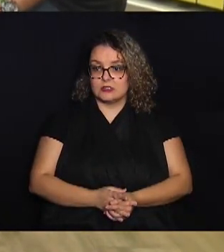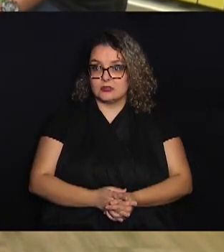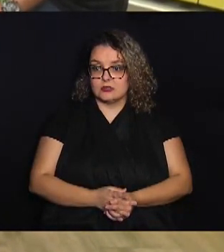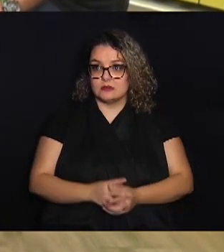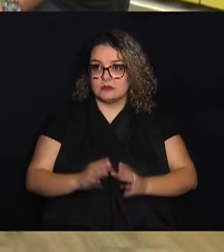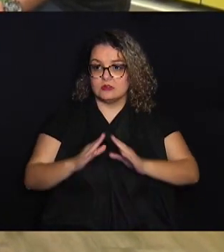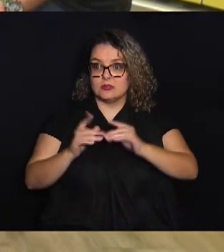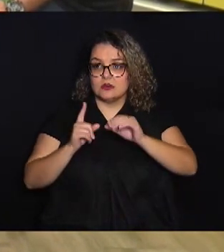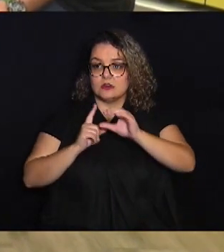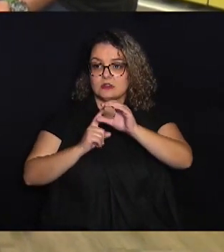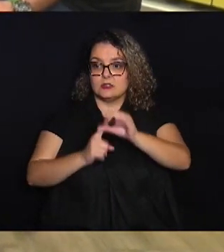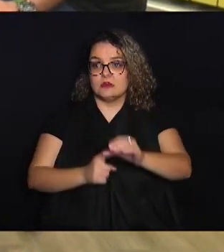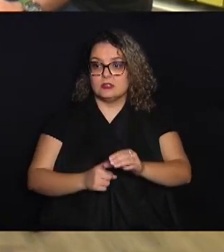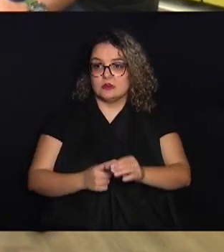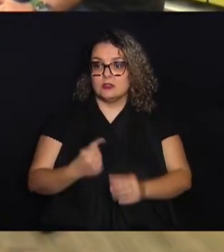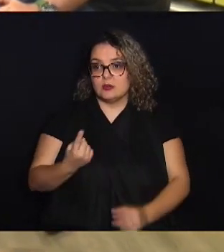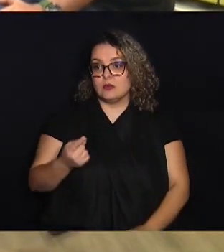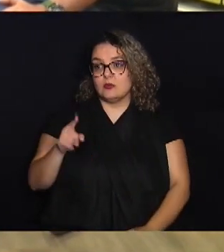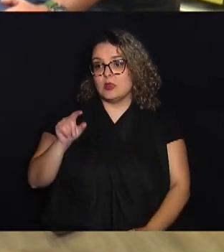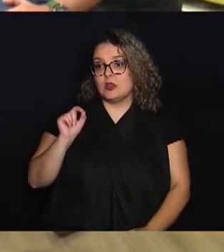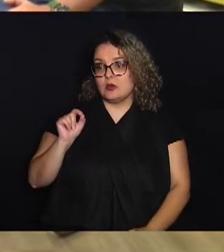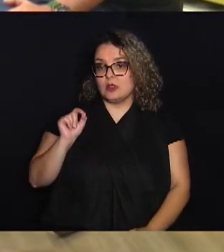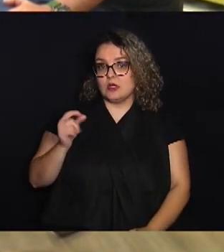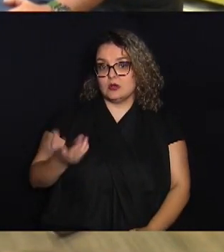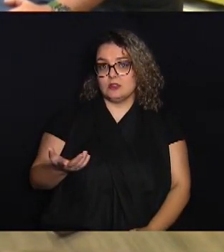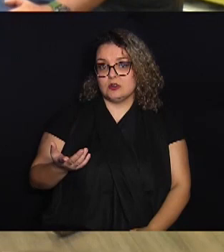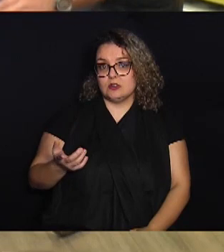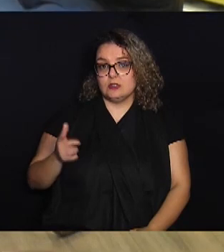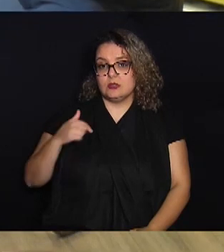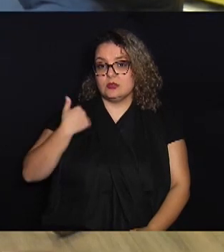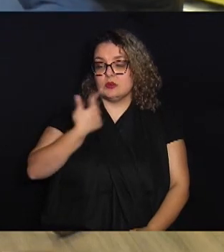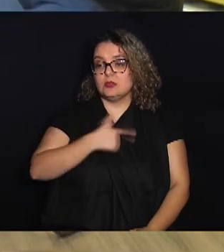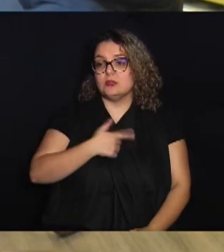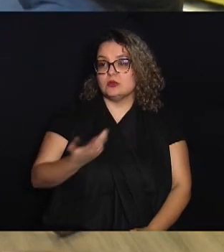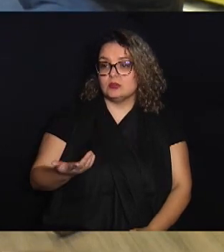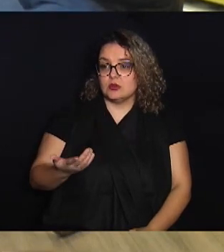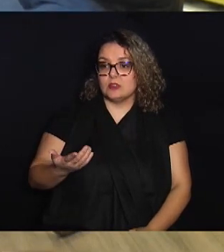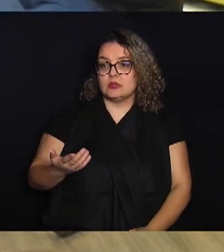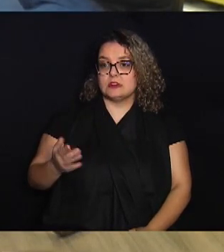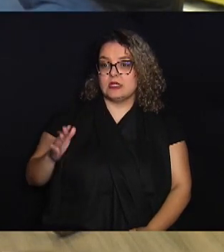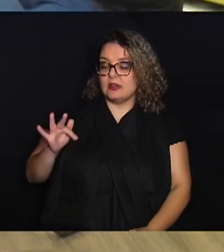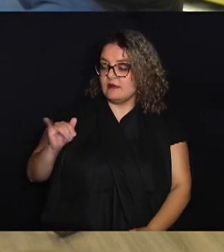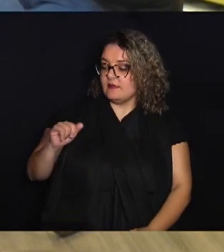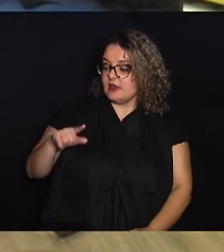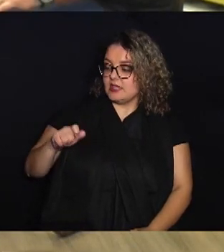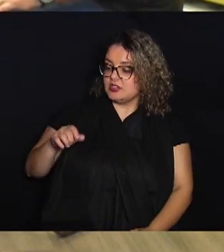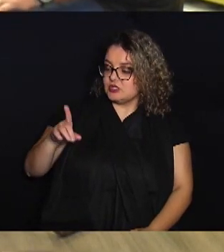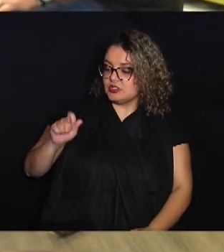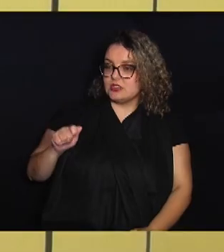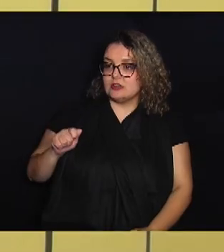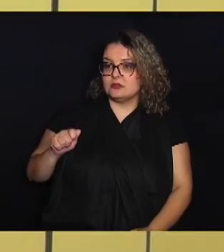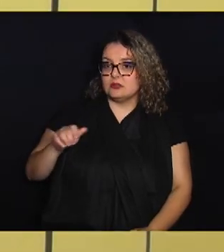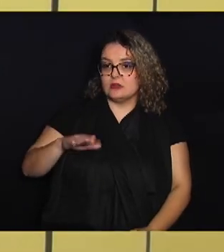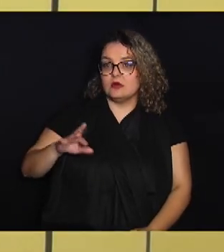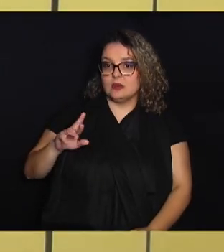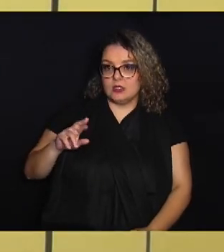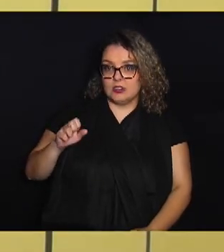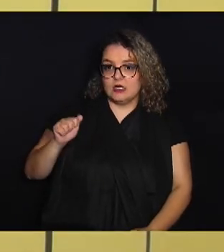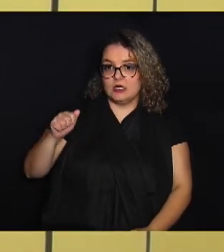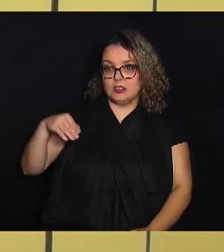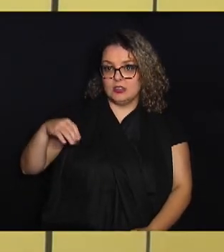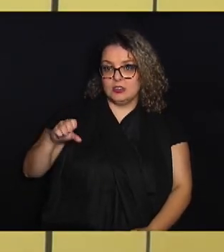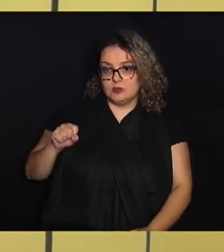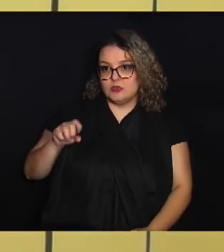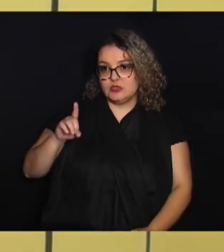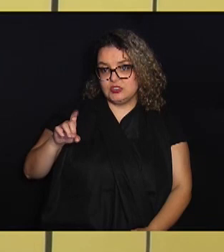catedral. Uma delas é que a gente atribui aquela fachada dela ao Ramos de Azevedo, né? Ramos de